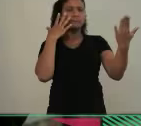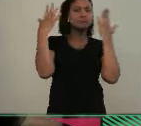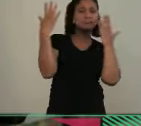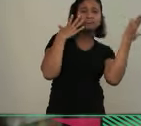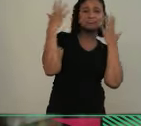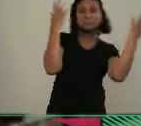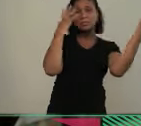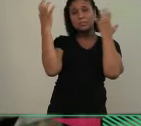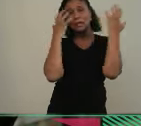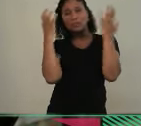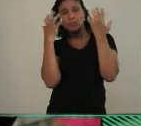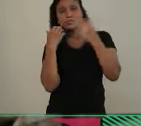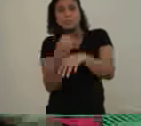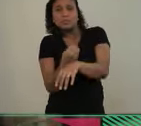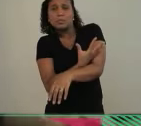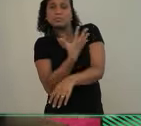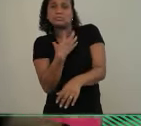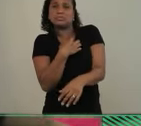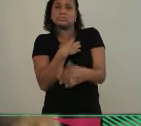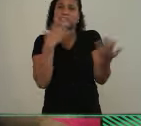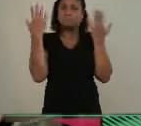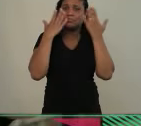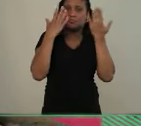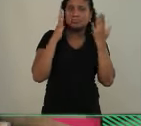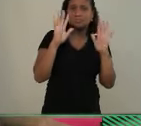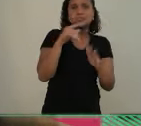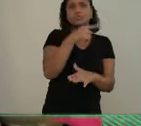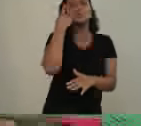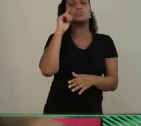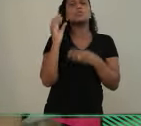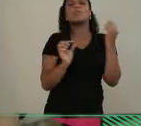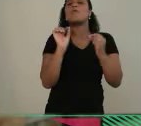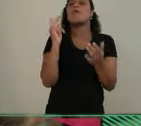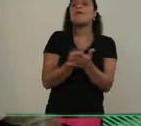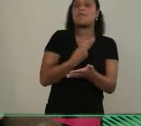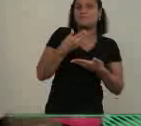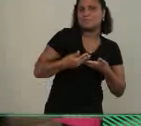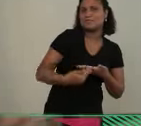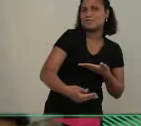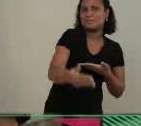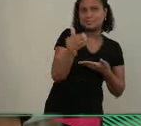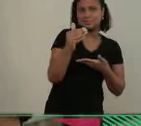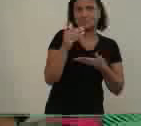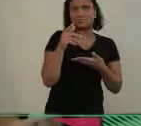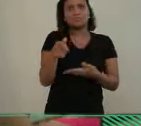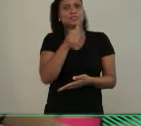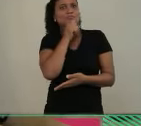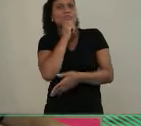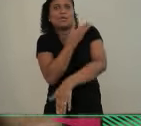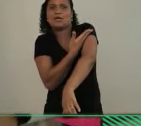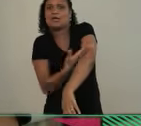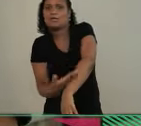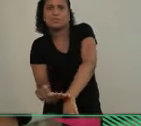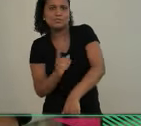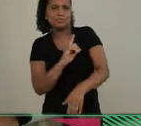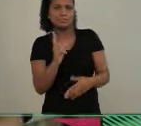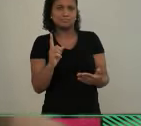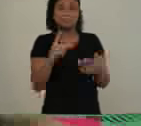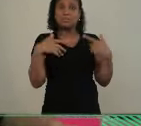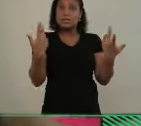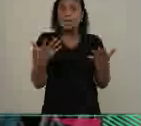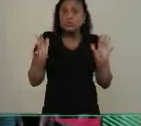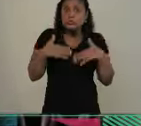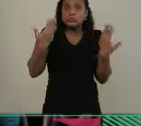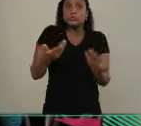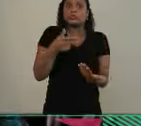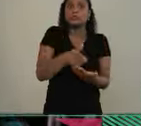de ideias, porque você não sabe o que vem pela frente, você não está habituado, além do susto, a gente não tem ideia do que é.